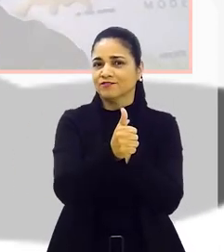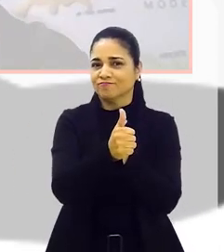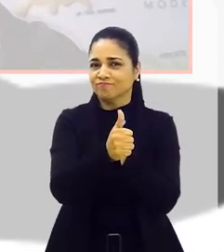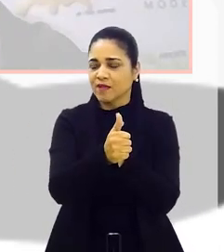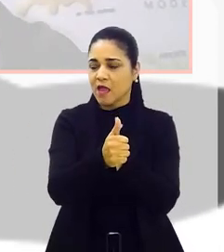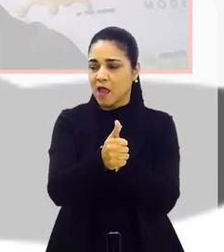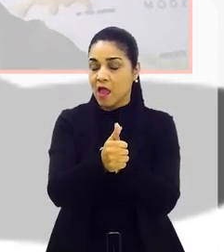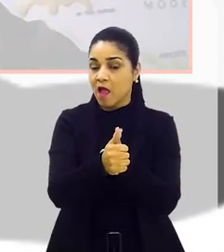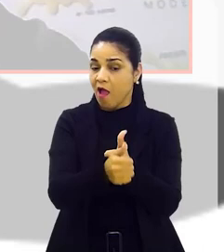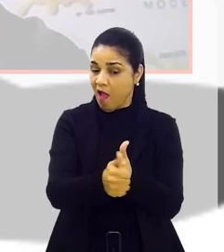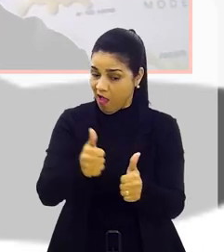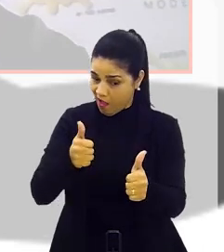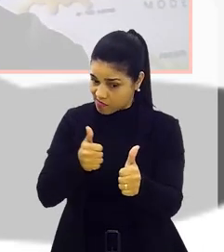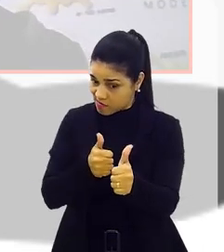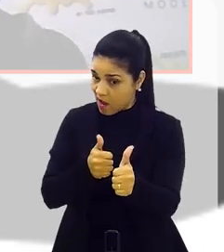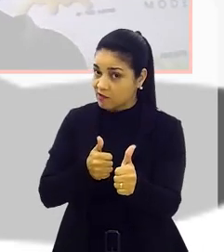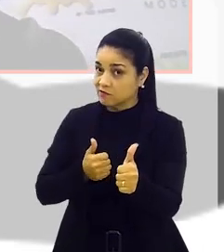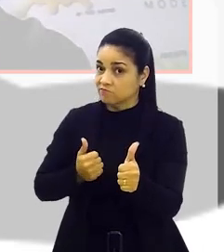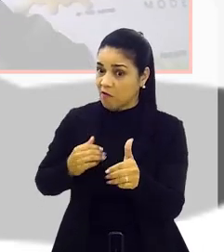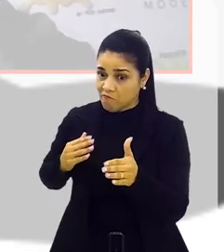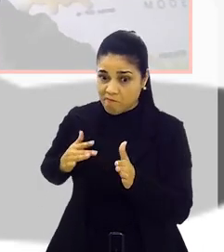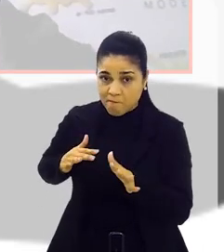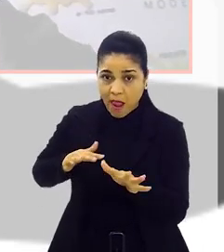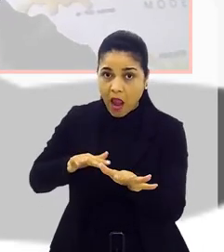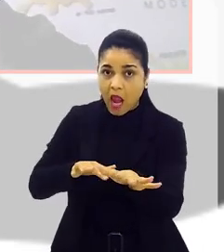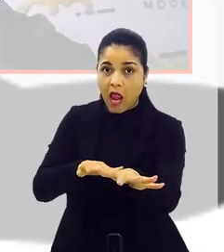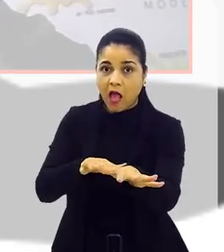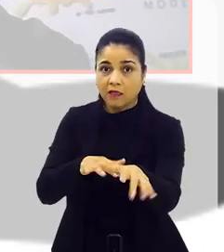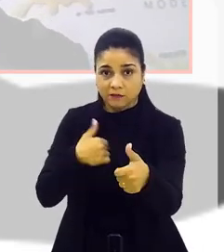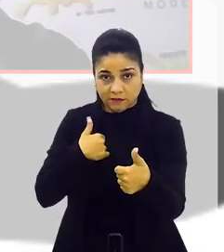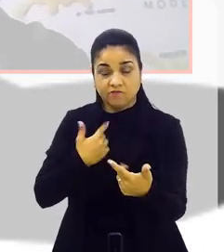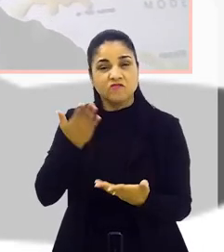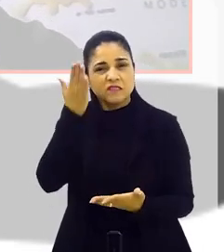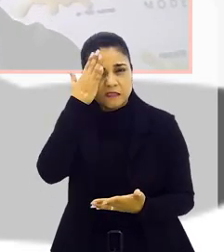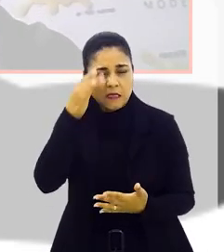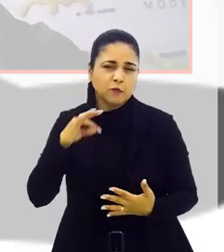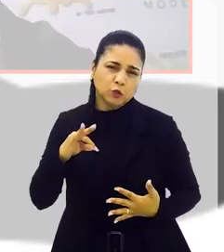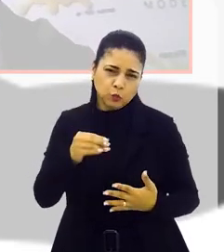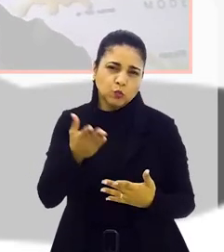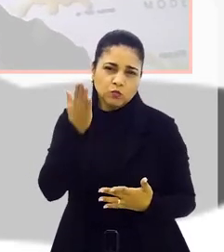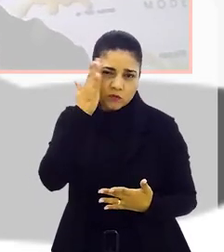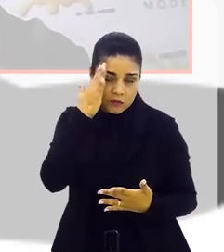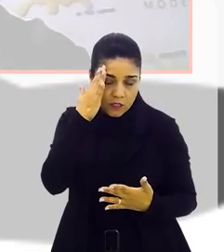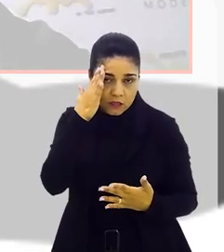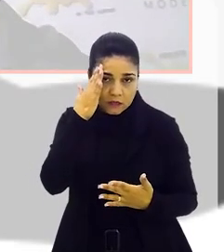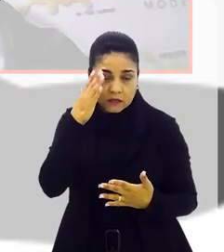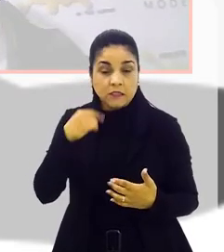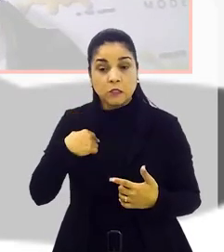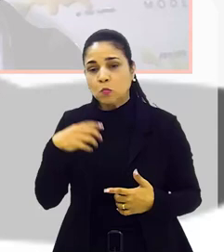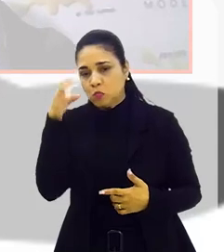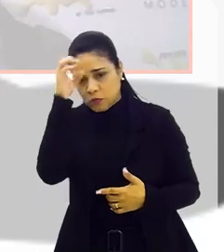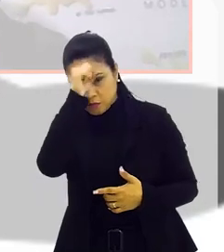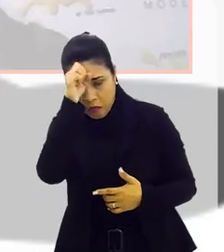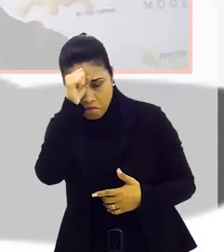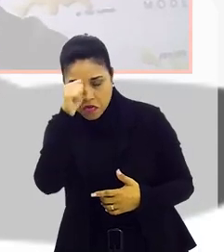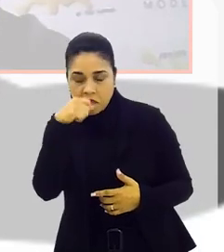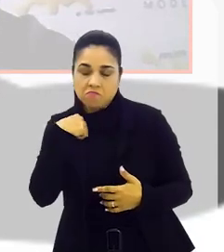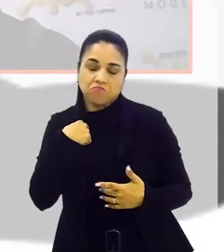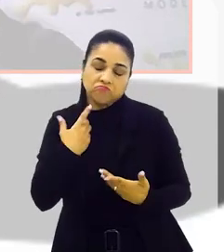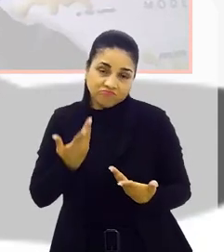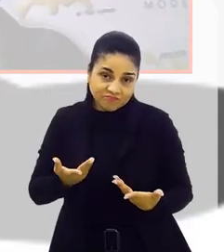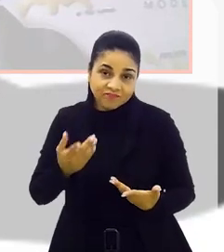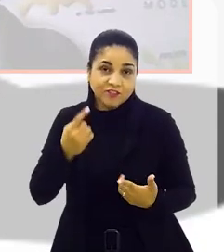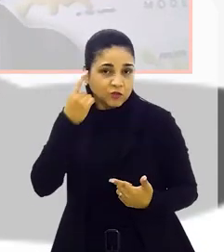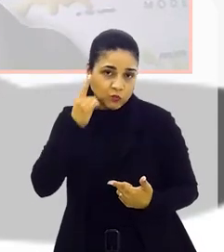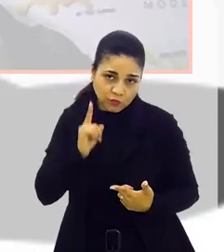na frente, porque atrás tem um monte de gente correndo. E tudo, tudo eu faço. Você sabe que tudo eu faço. Se eu não sei fazer, eu vou